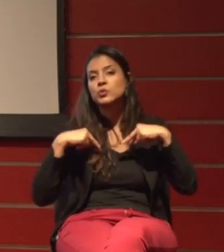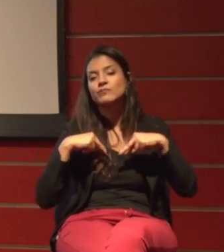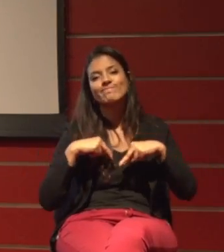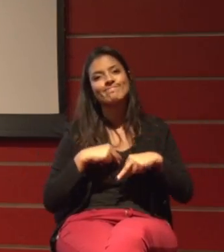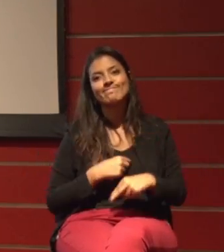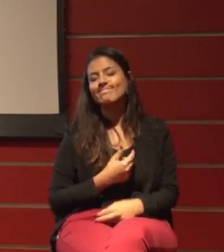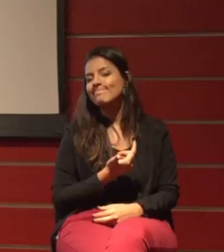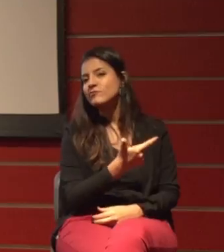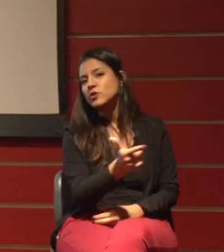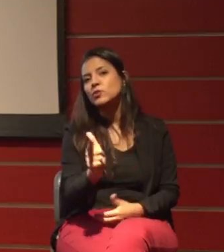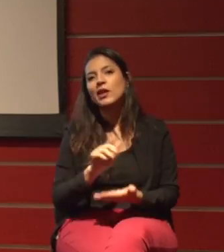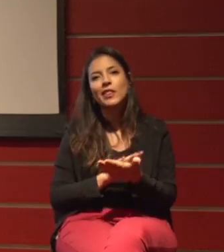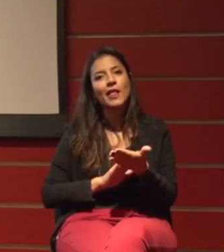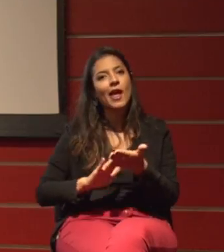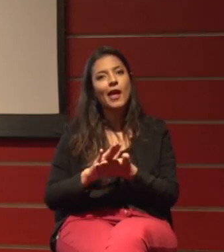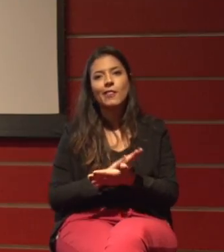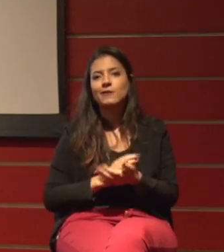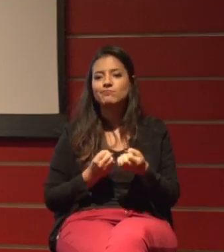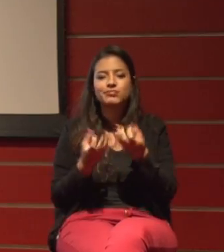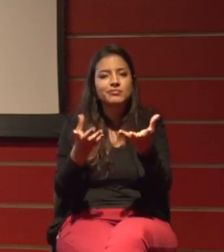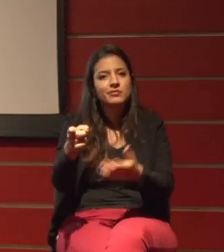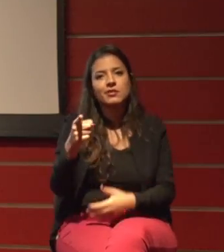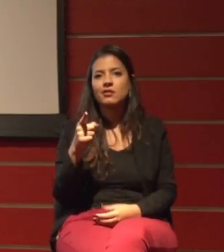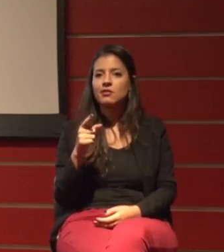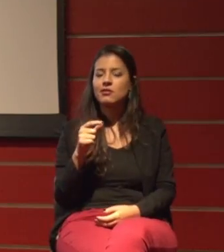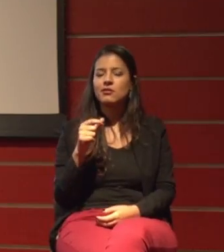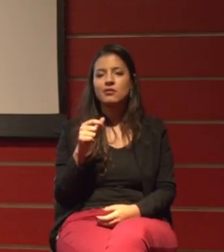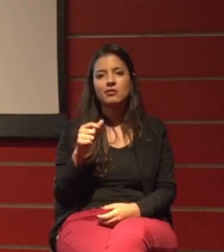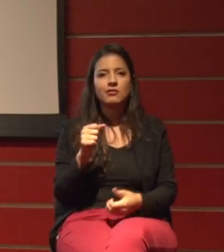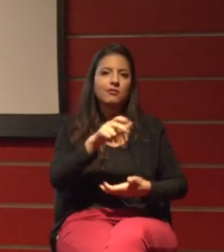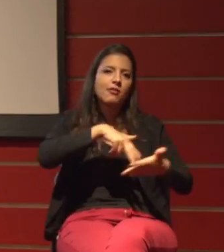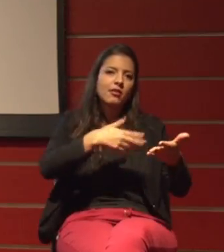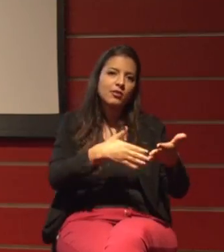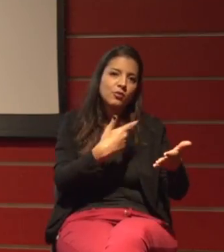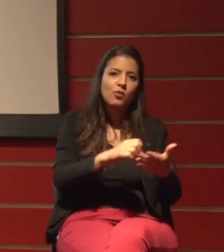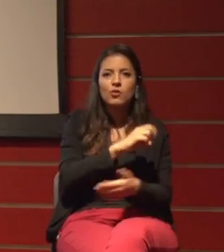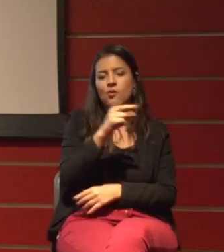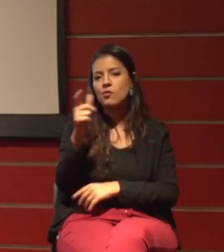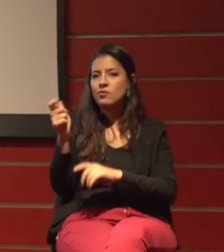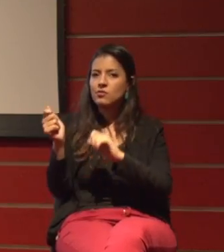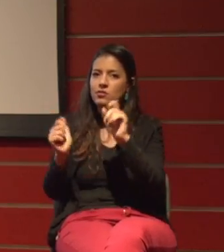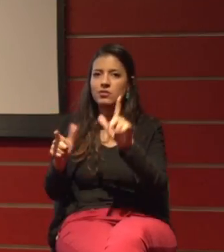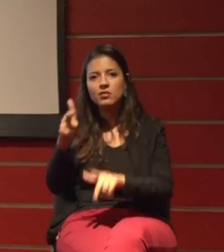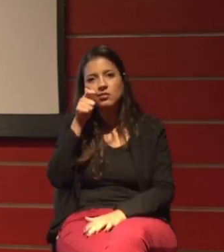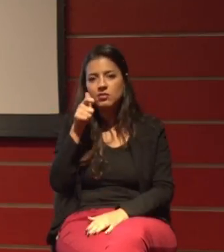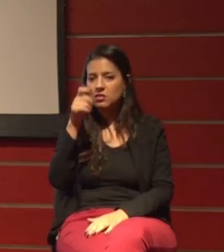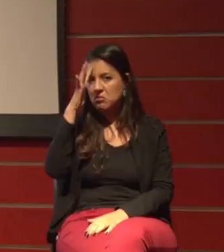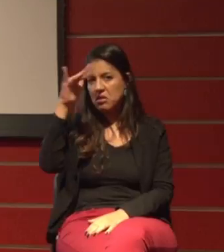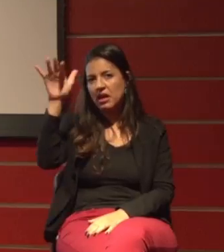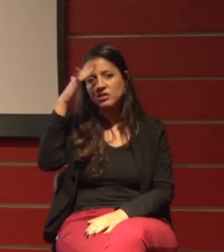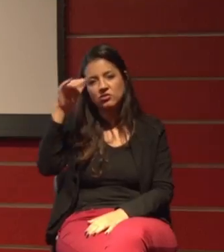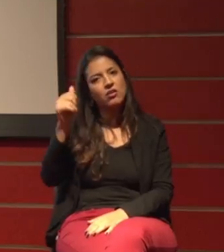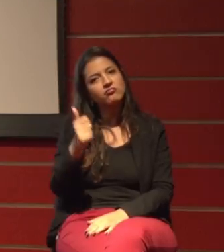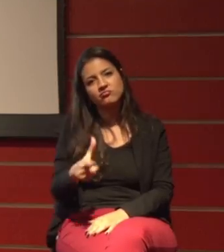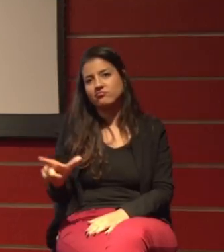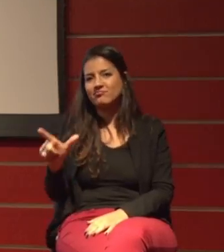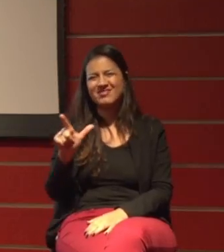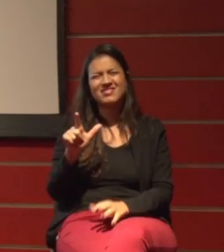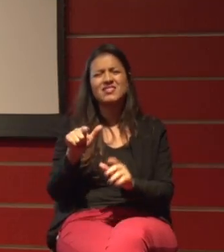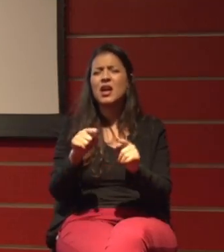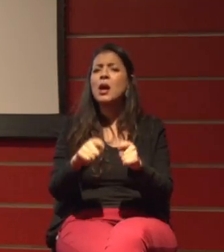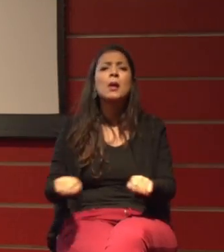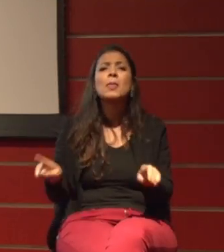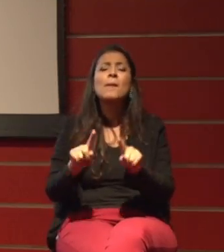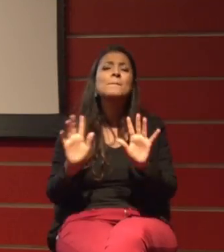absolutamente nada pro diador ou pro leitor imaginar né Eh não precisa isso Aposte na